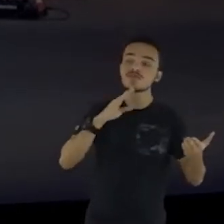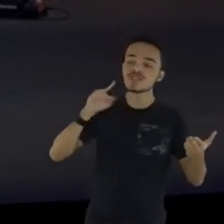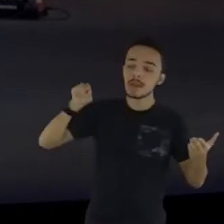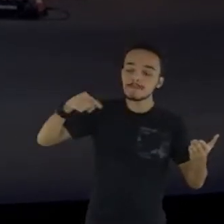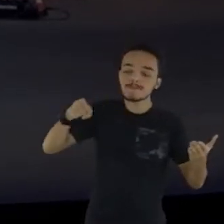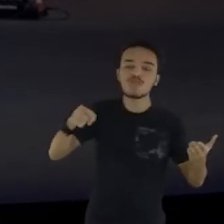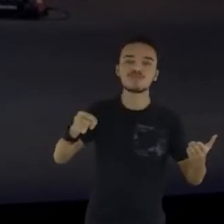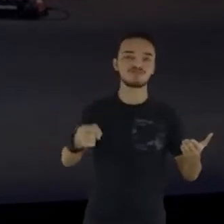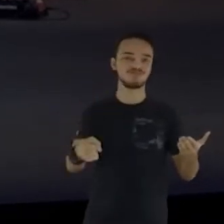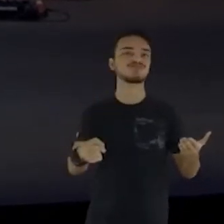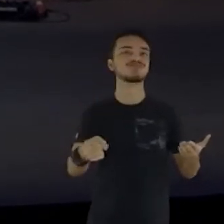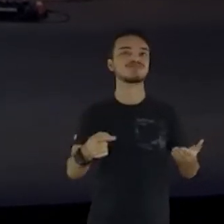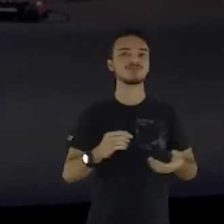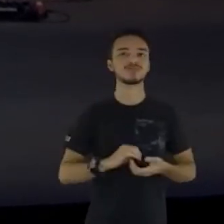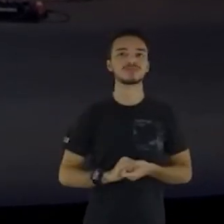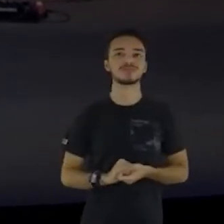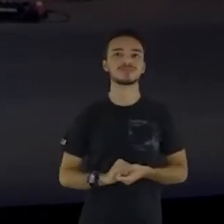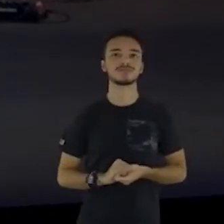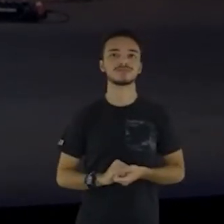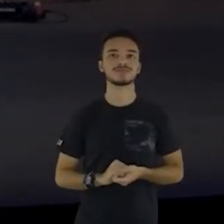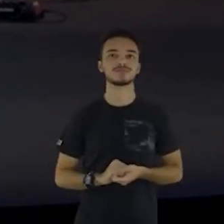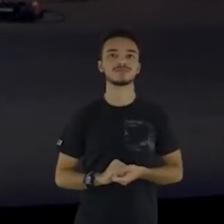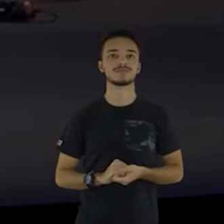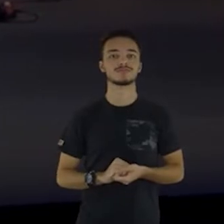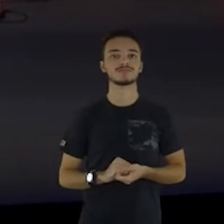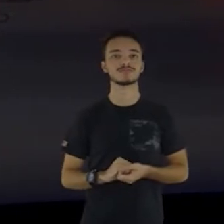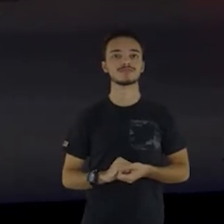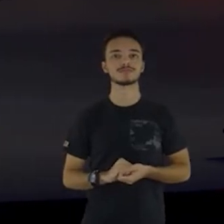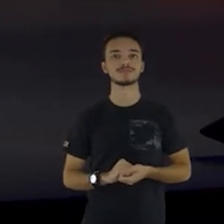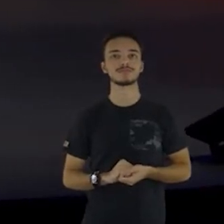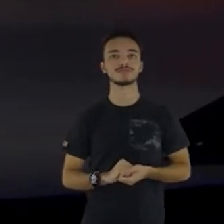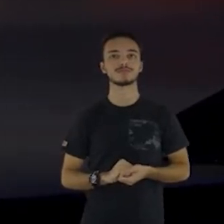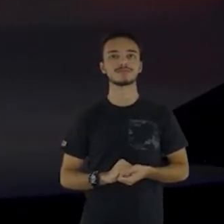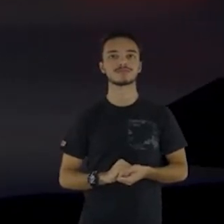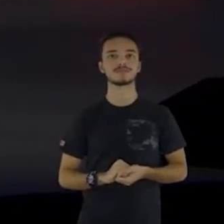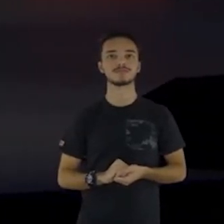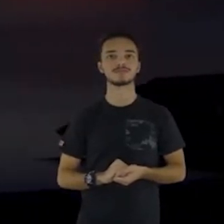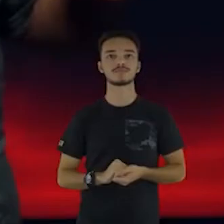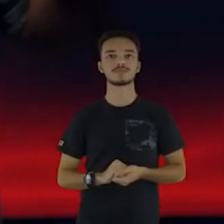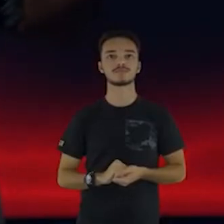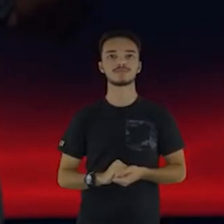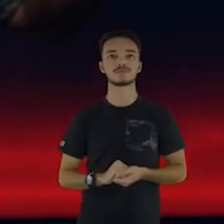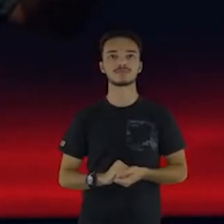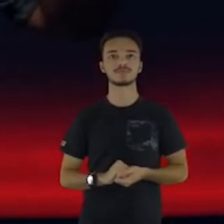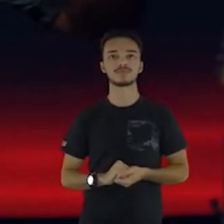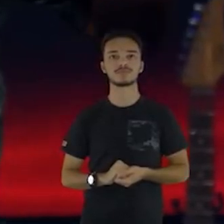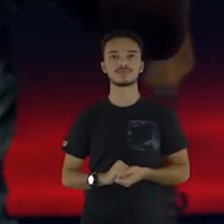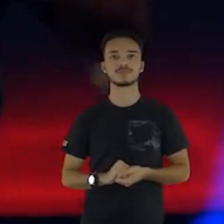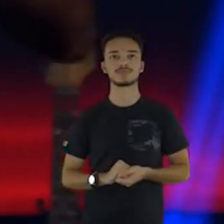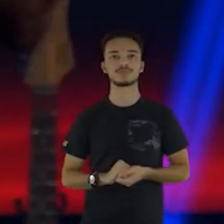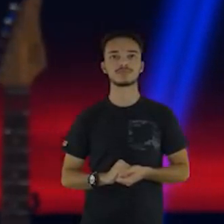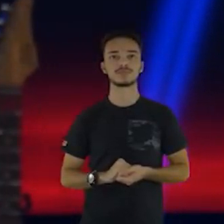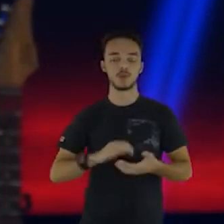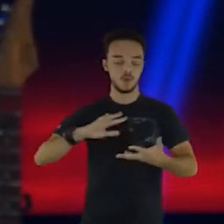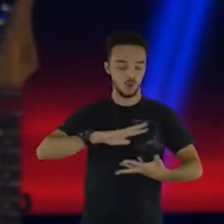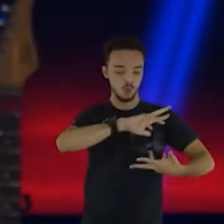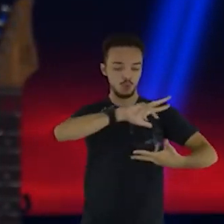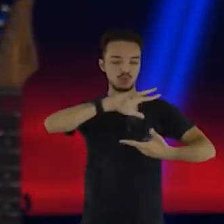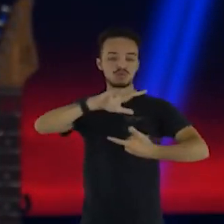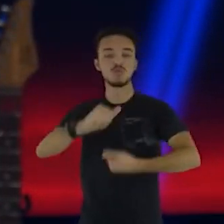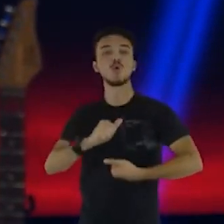Quando a terra se encher de homens e mulheres cheios do Espírito